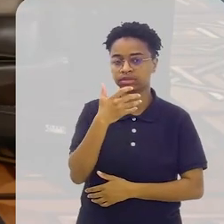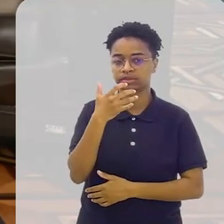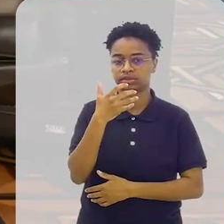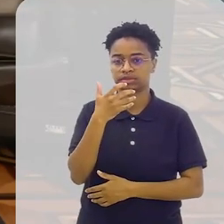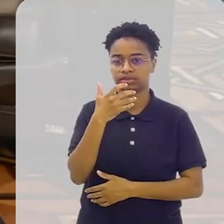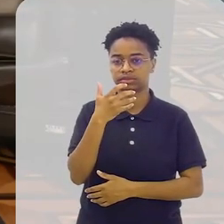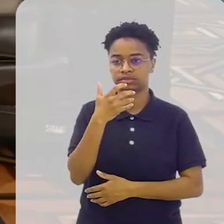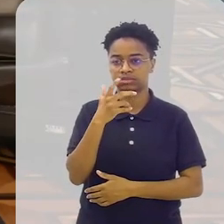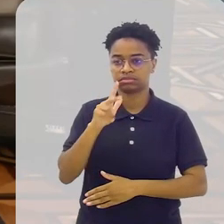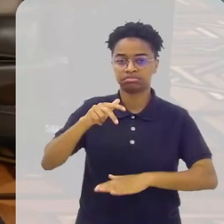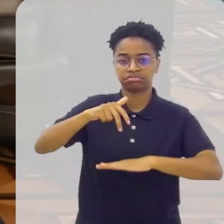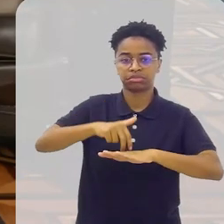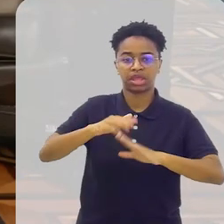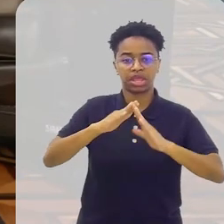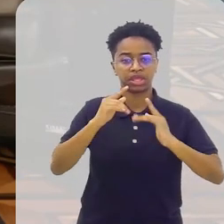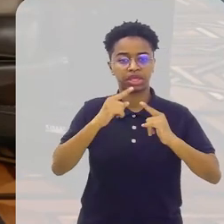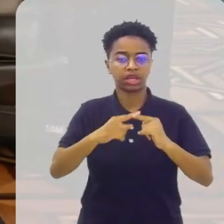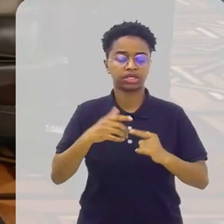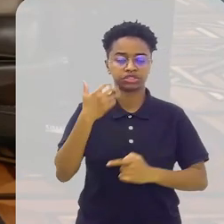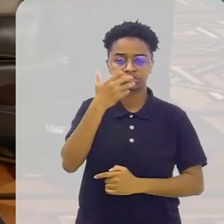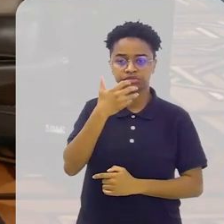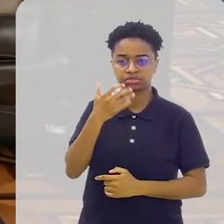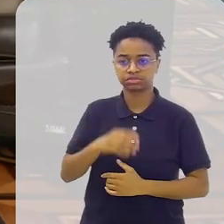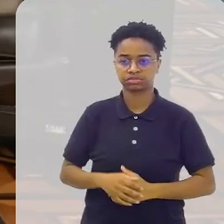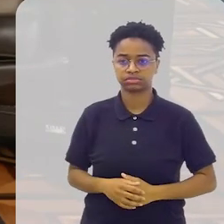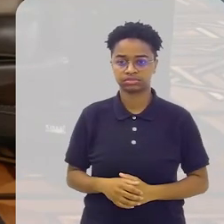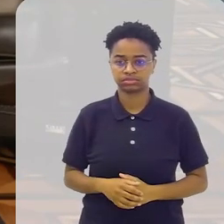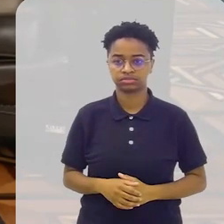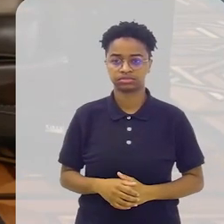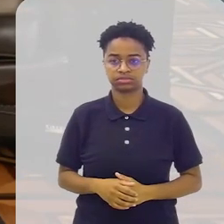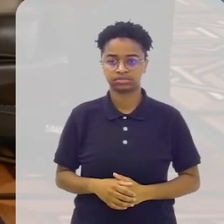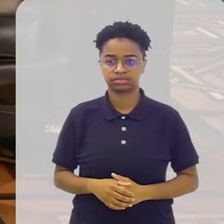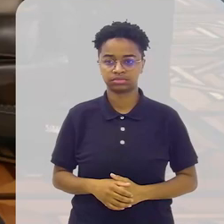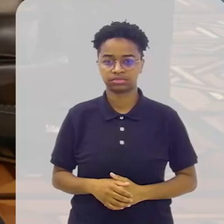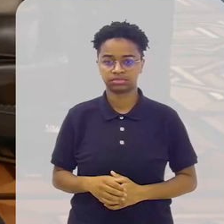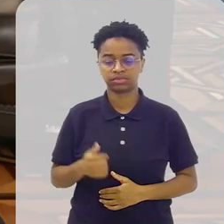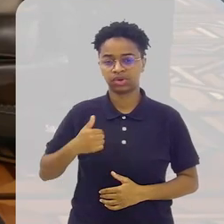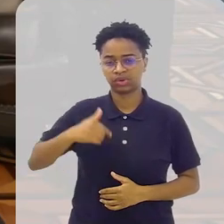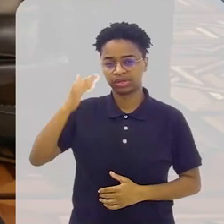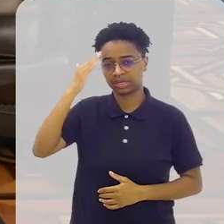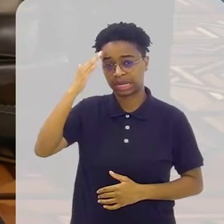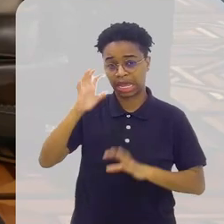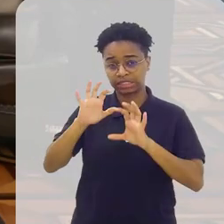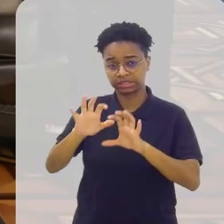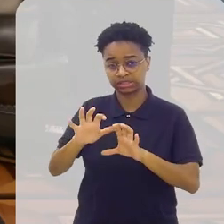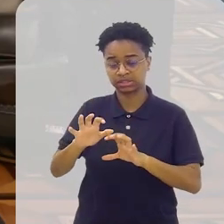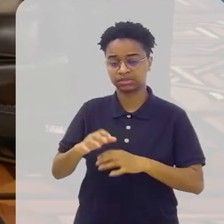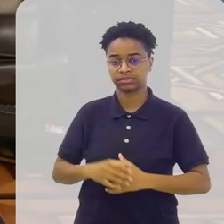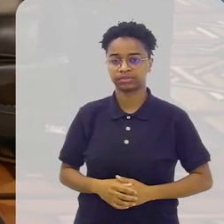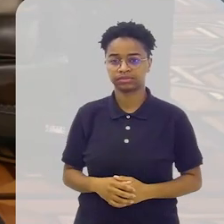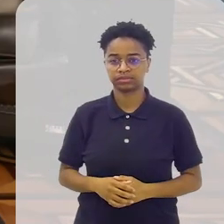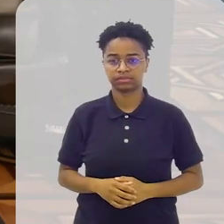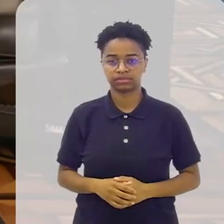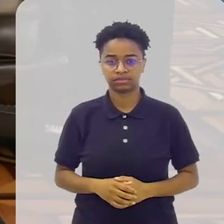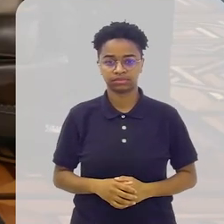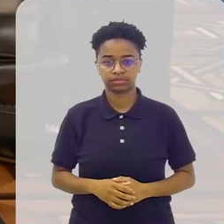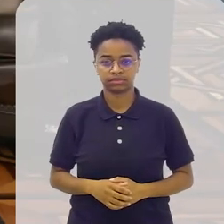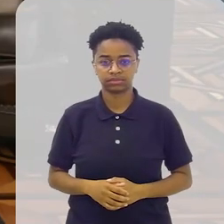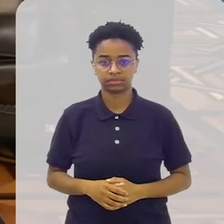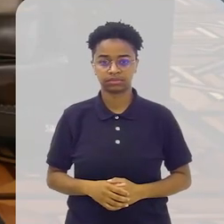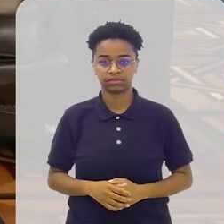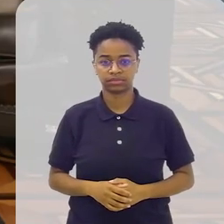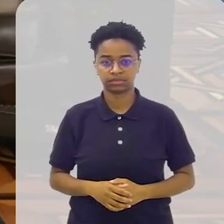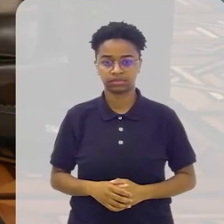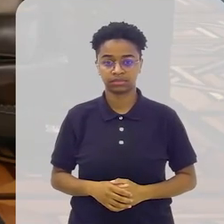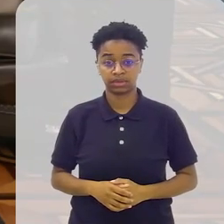você começou a cantar nos Altares das igrejas seja bem assim da Elaine Martins